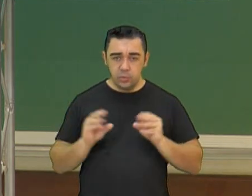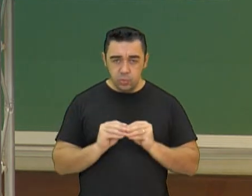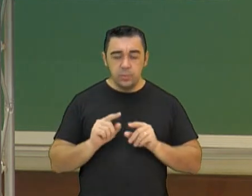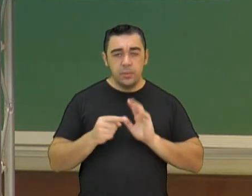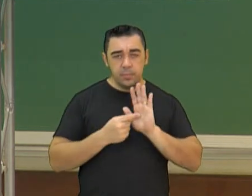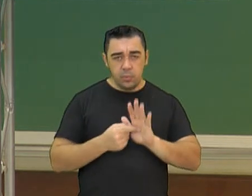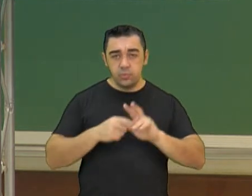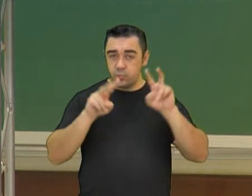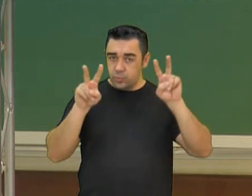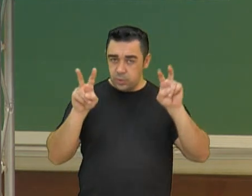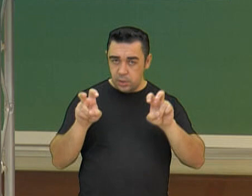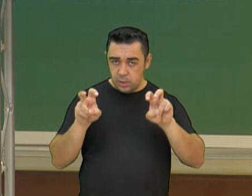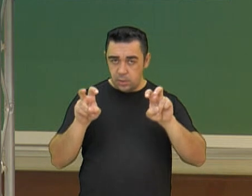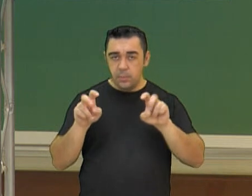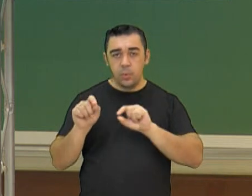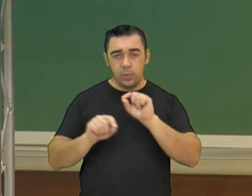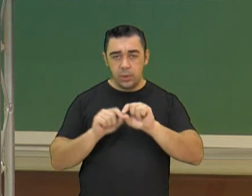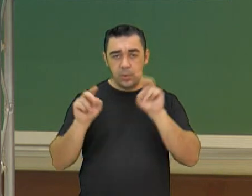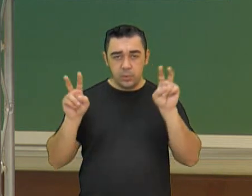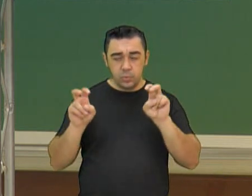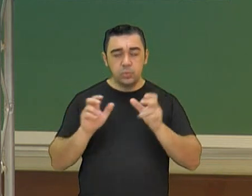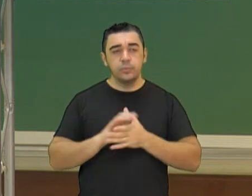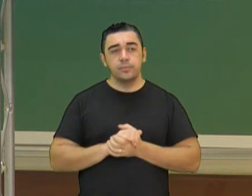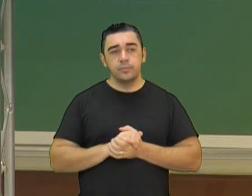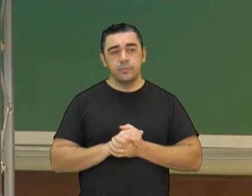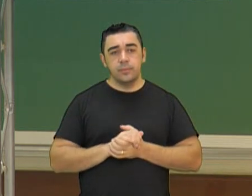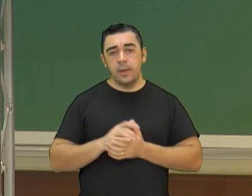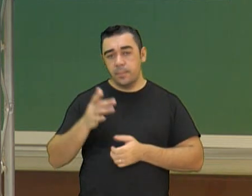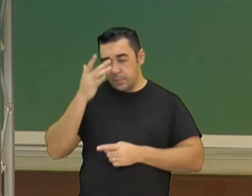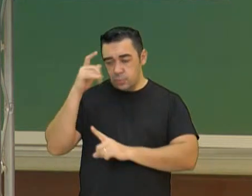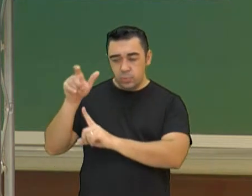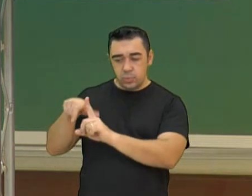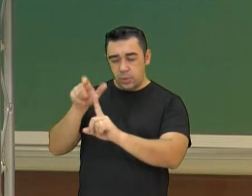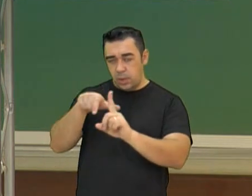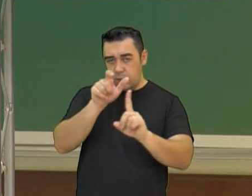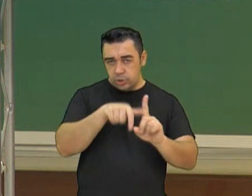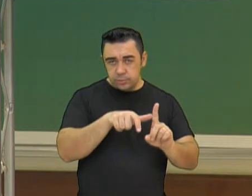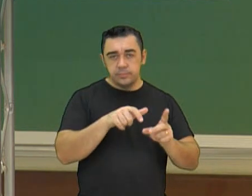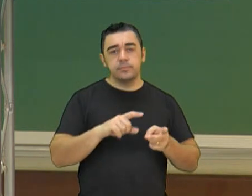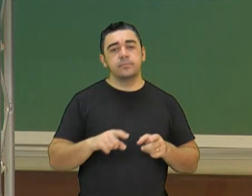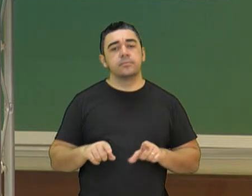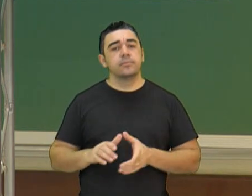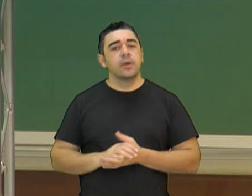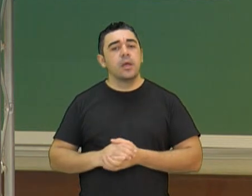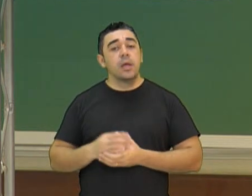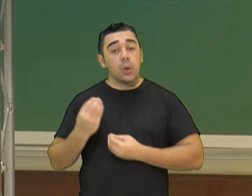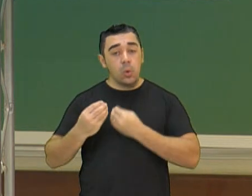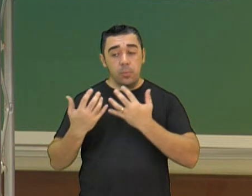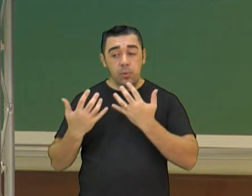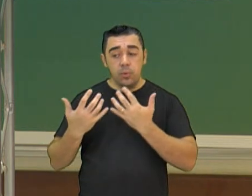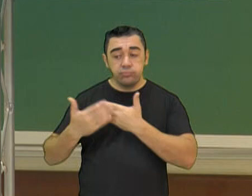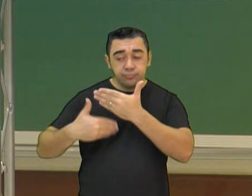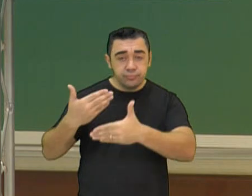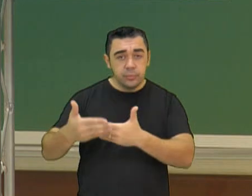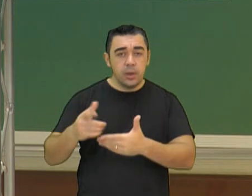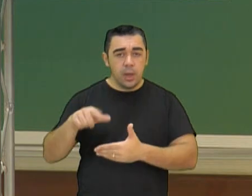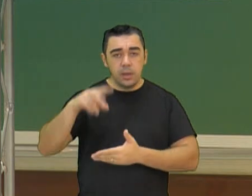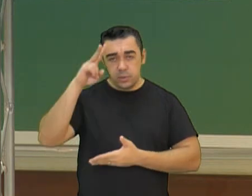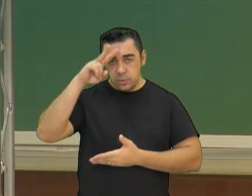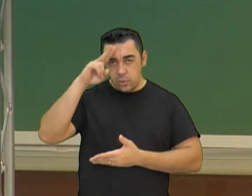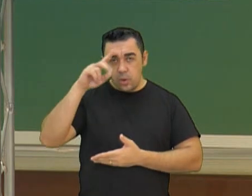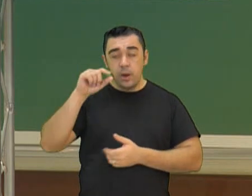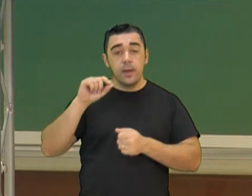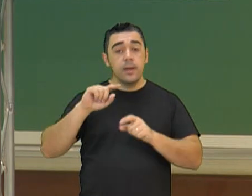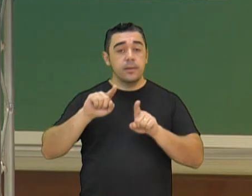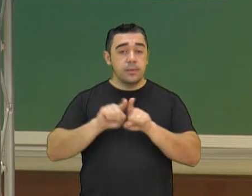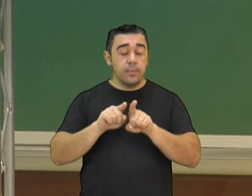o assunto que vai ser tratado, né? Os personagens e como eles se desenvolvem durante a história de forma que